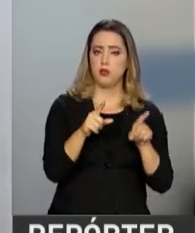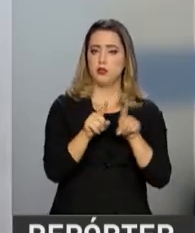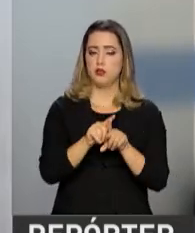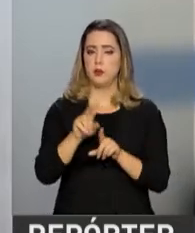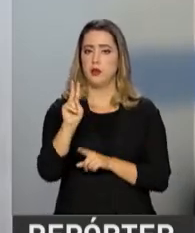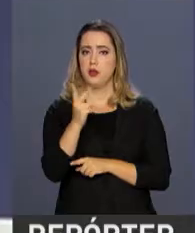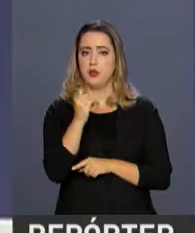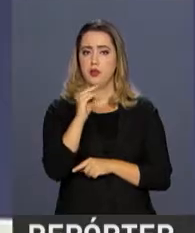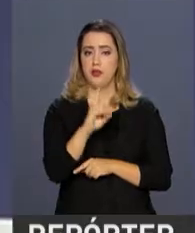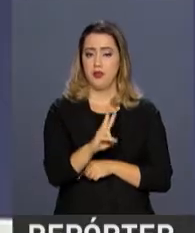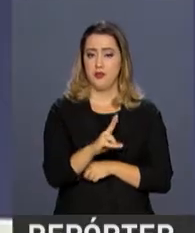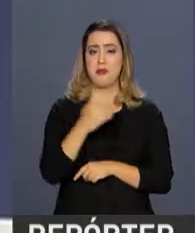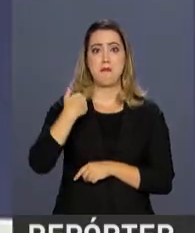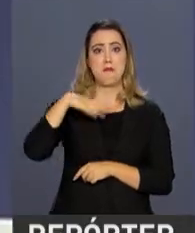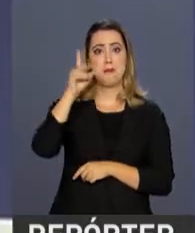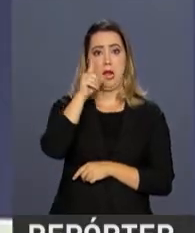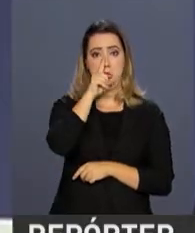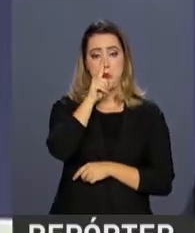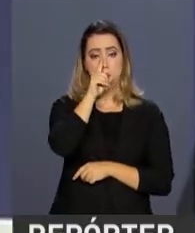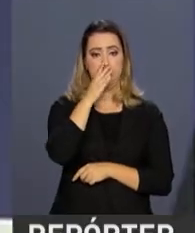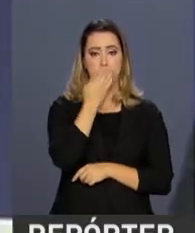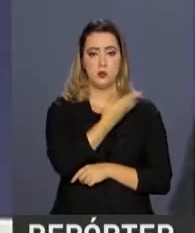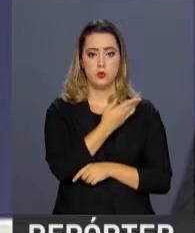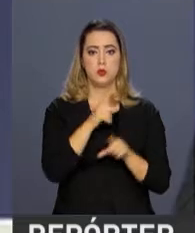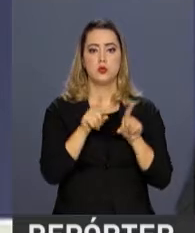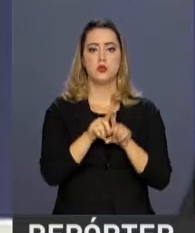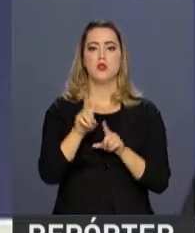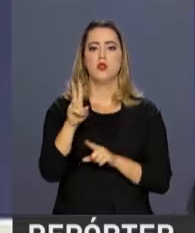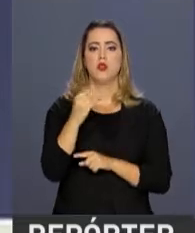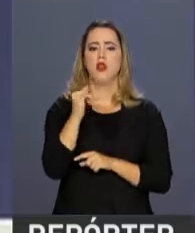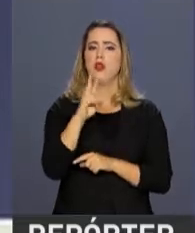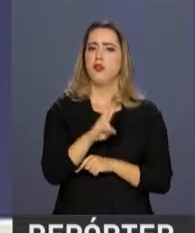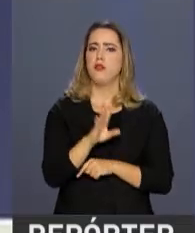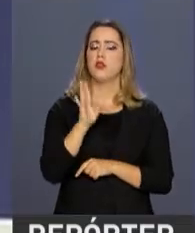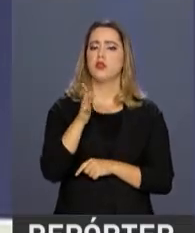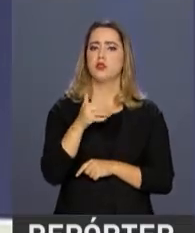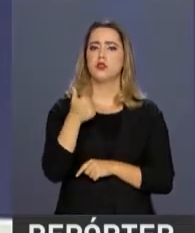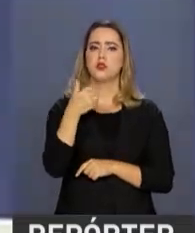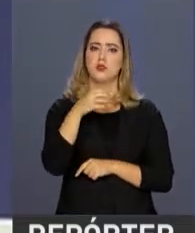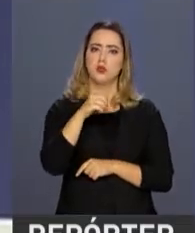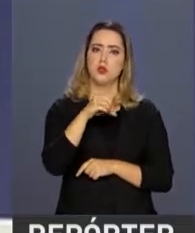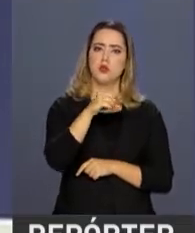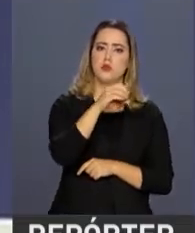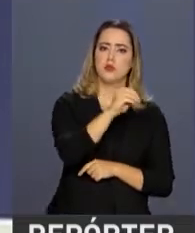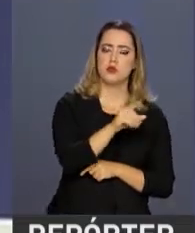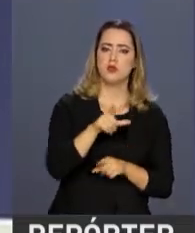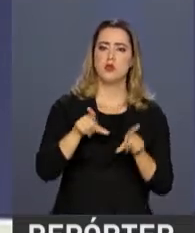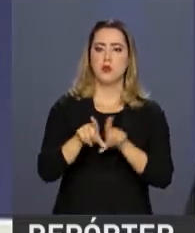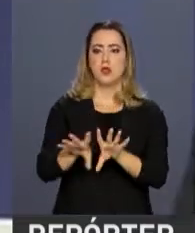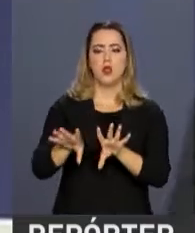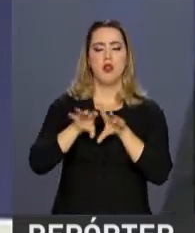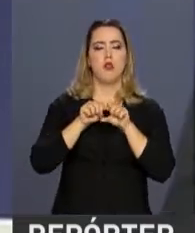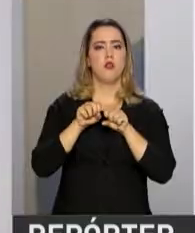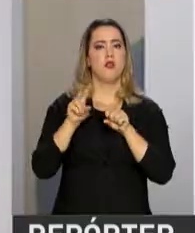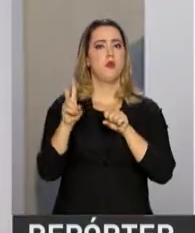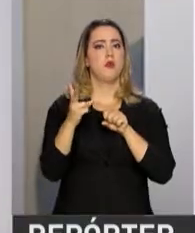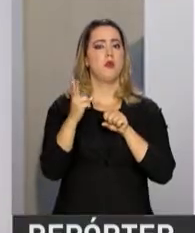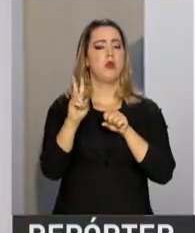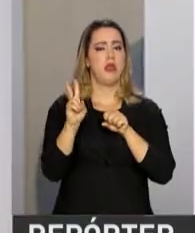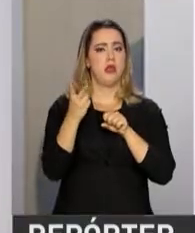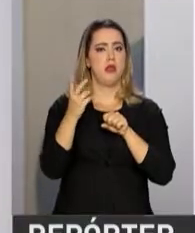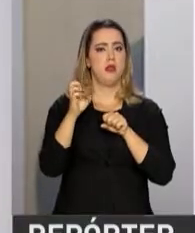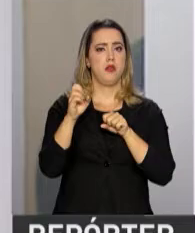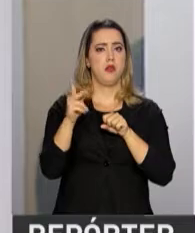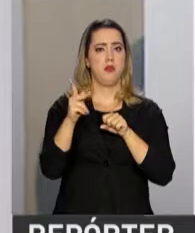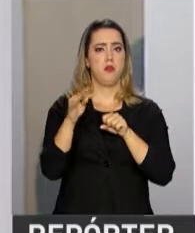considerados os mais graves. Janete Alvim, soropositiva desde 1990, também contraiu o vírus da hepatite C. Ela